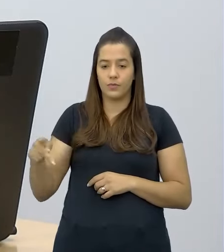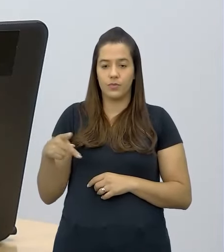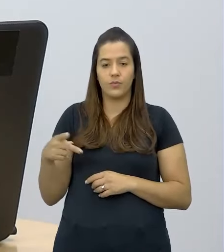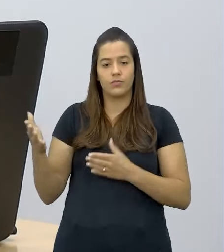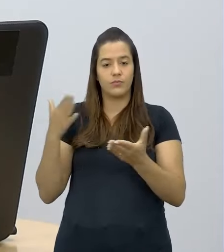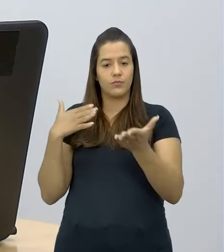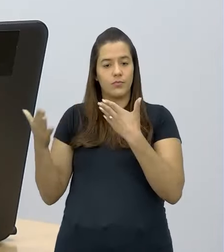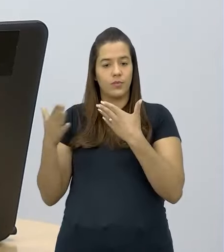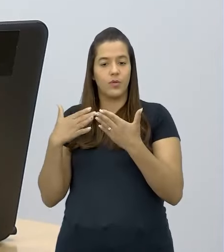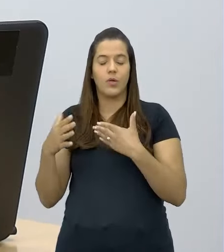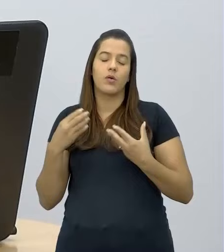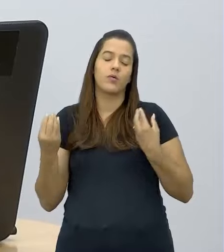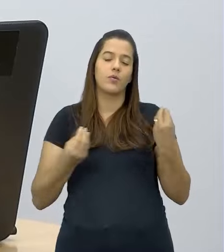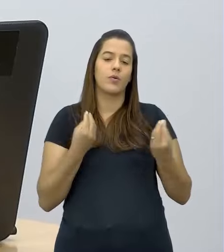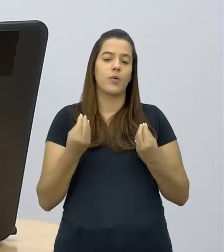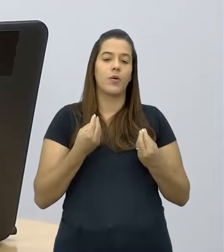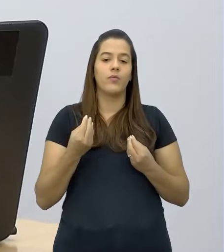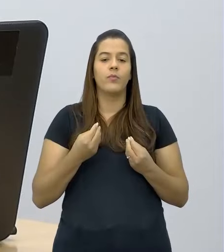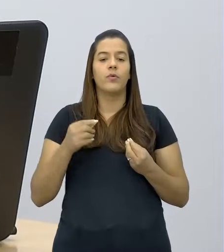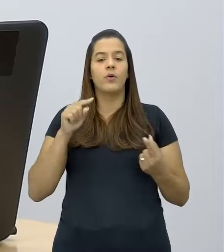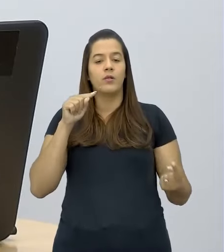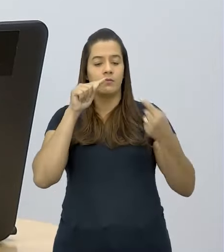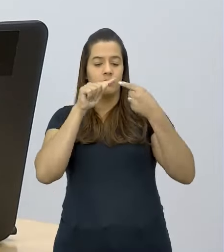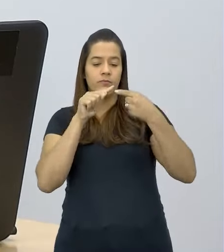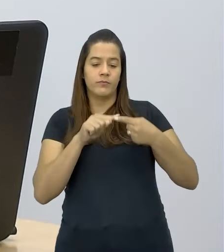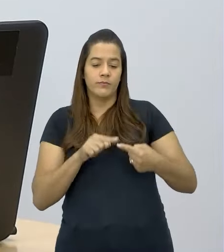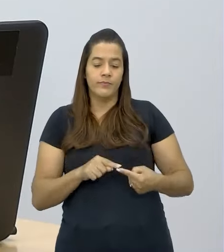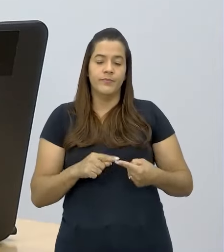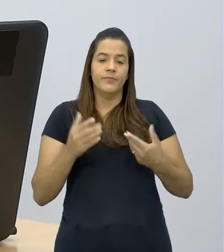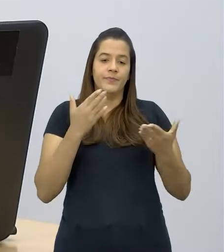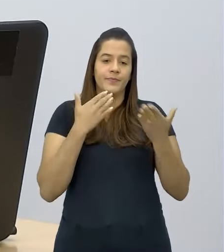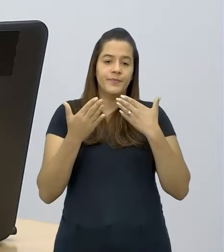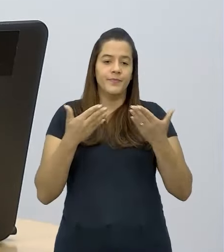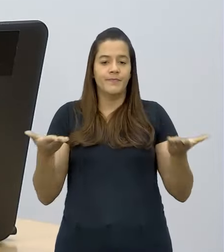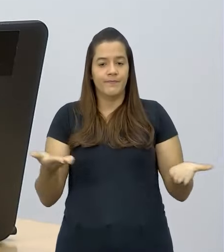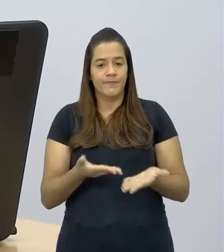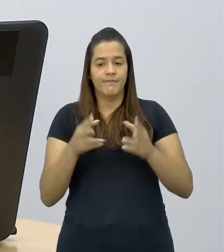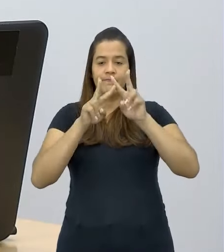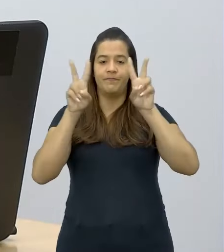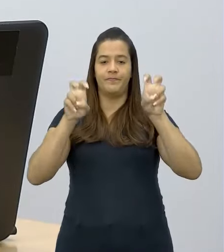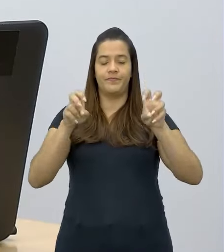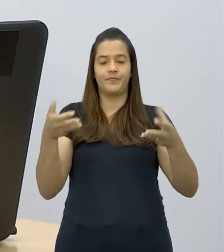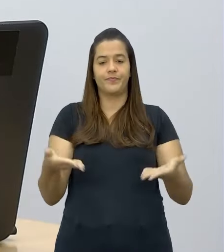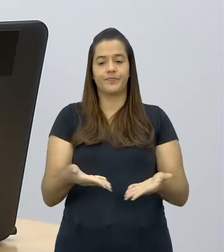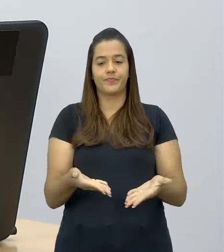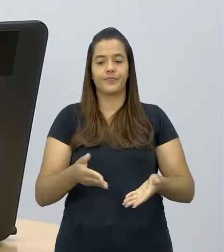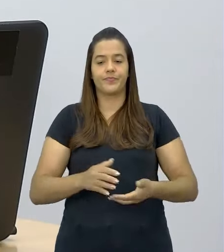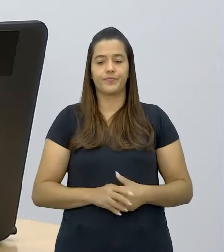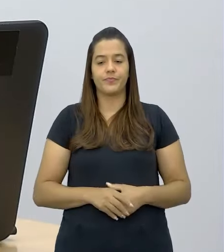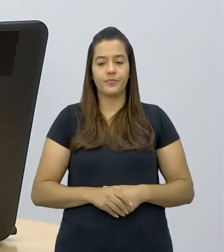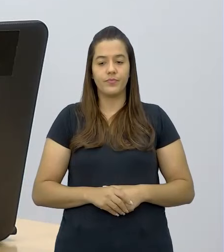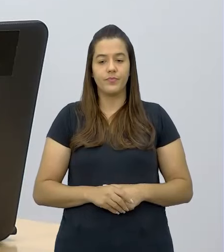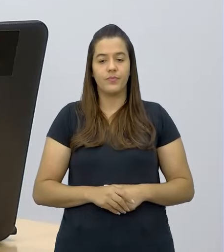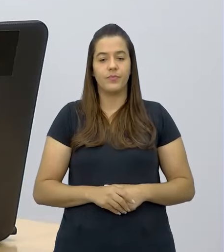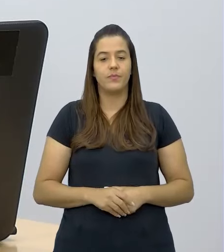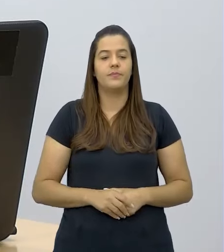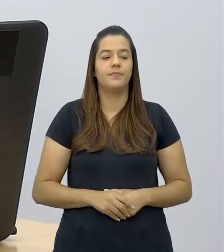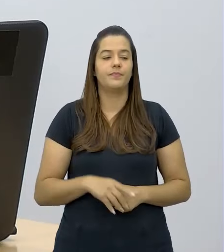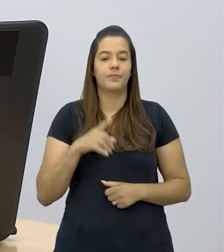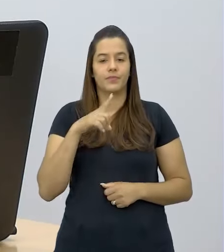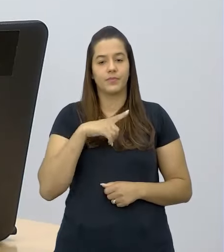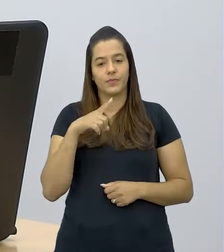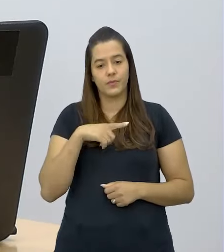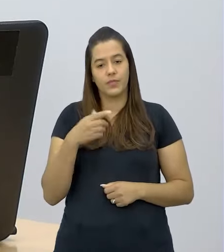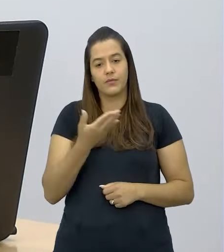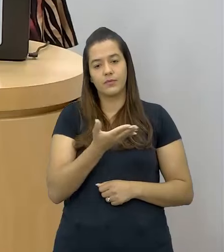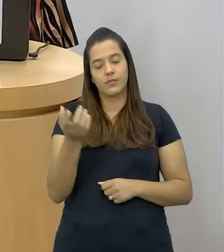essas integrações elas vão se articulando, e é a nossa conversa de hoje. Uhum. E lembrar que, né, há uma progressão